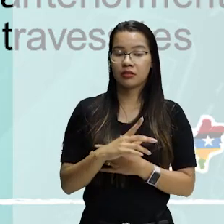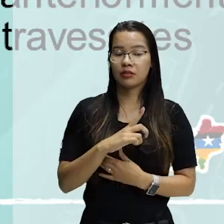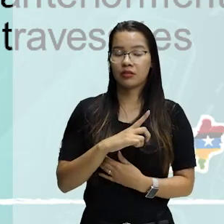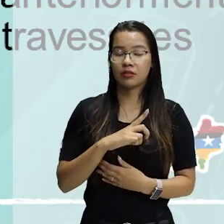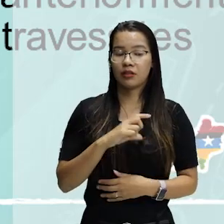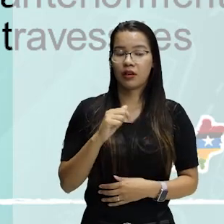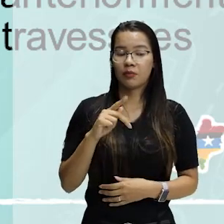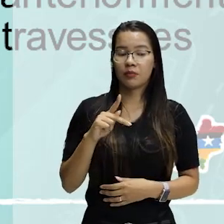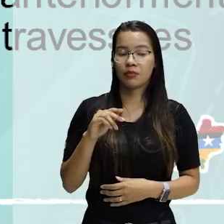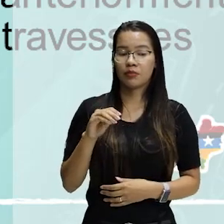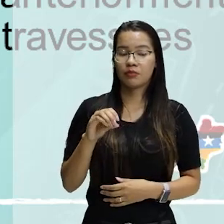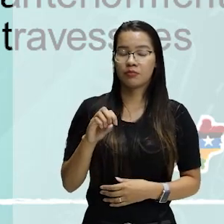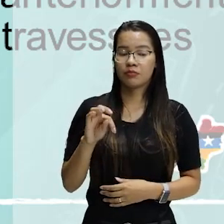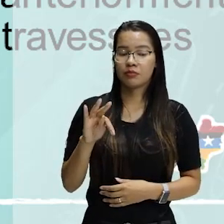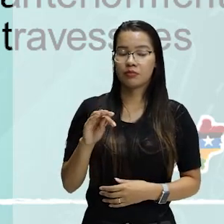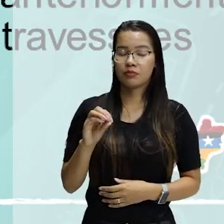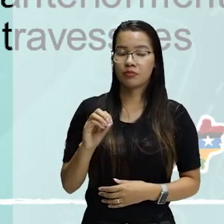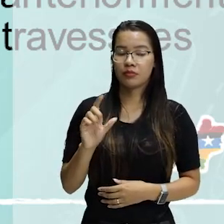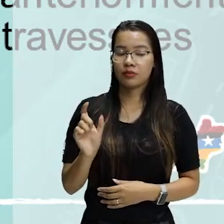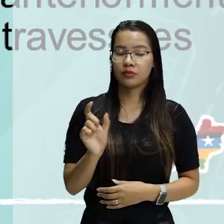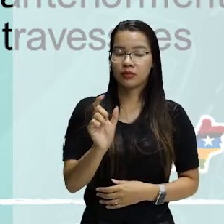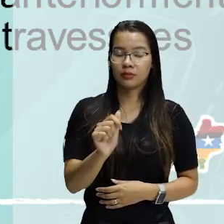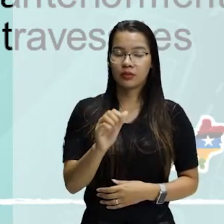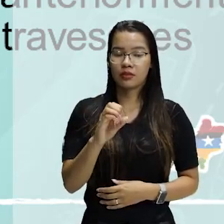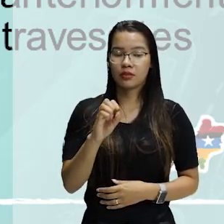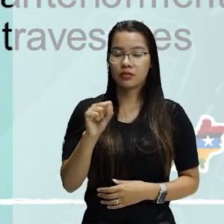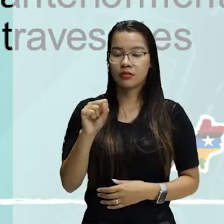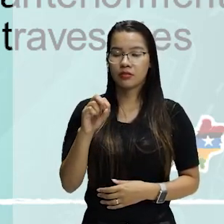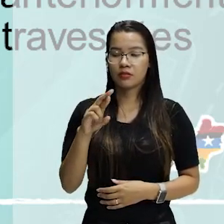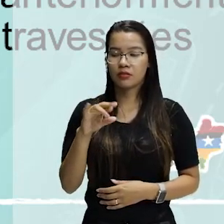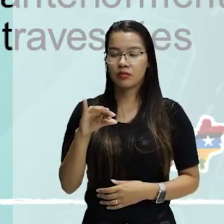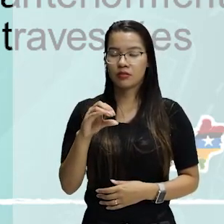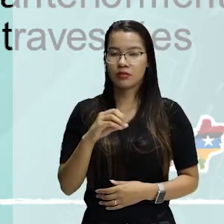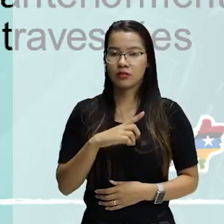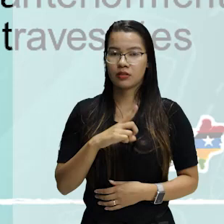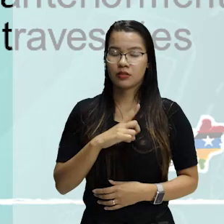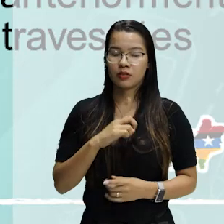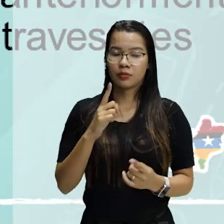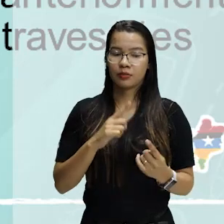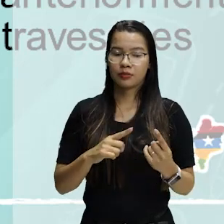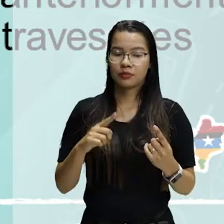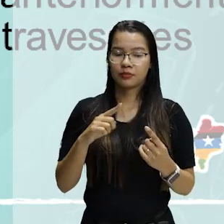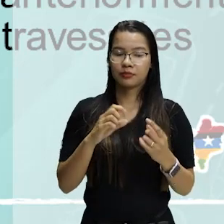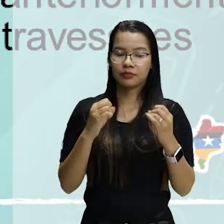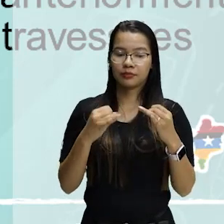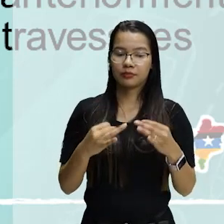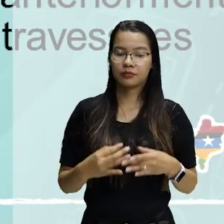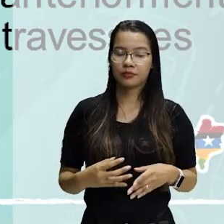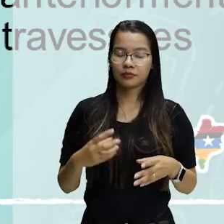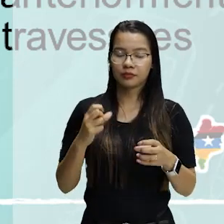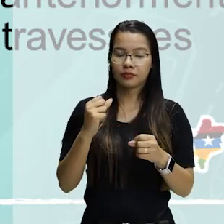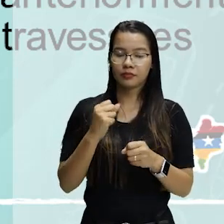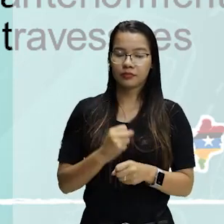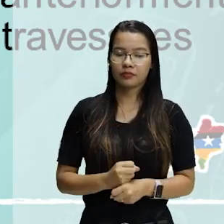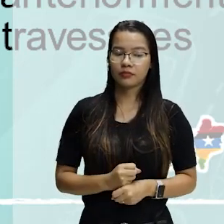acessório que tem como função explicar, resumir,